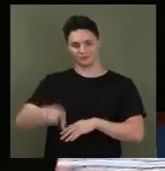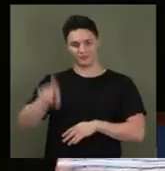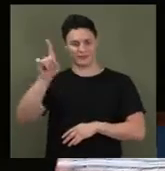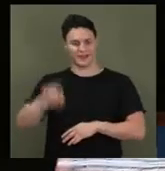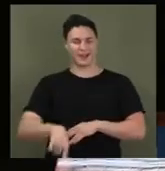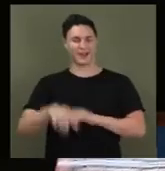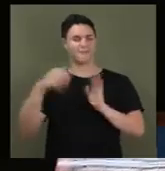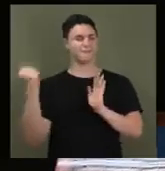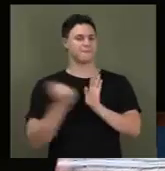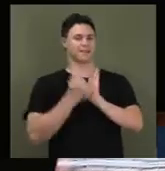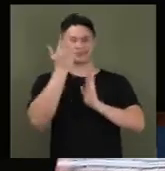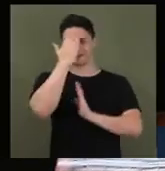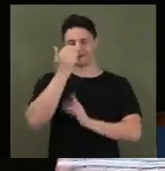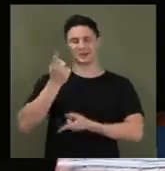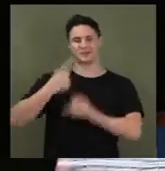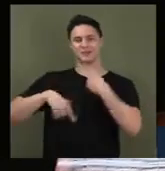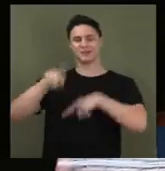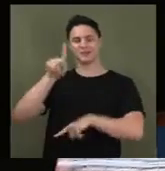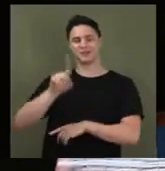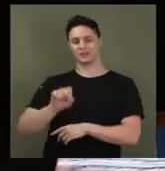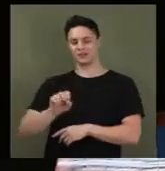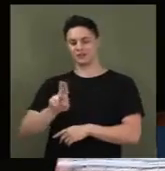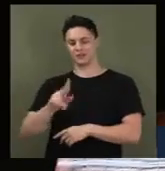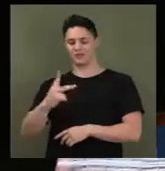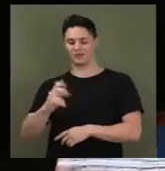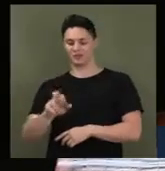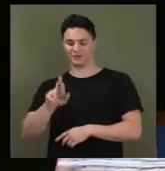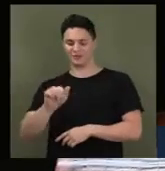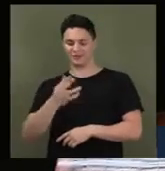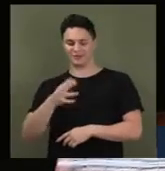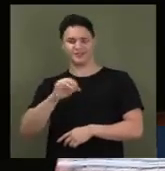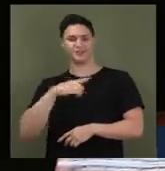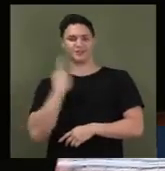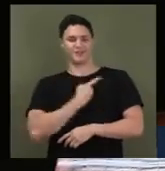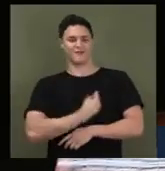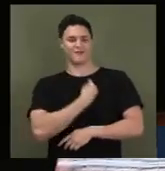símbolo de superação e de que estamos prontos para novos voos.